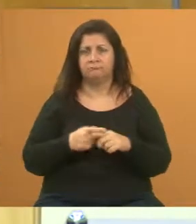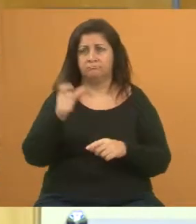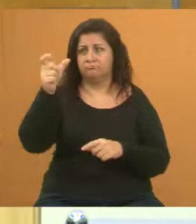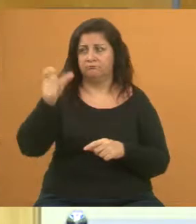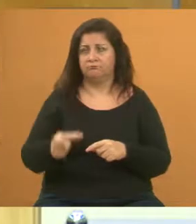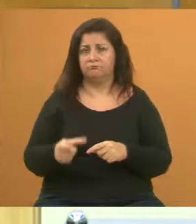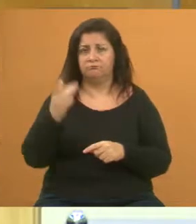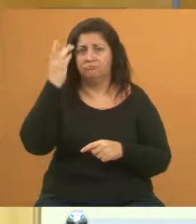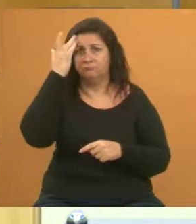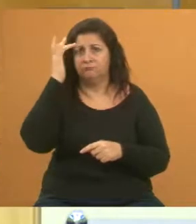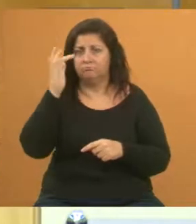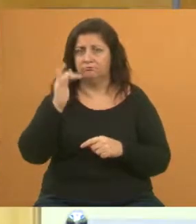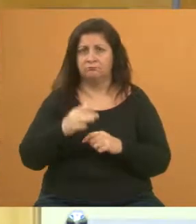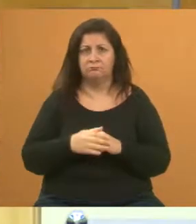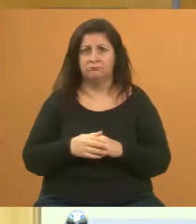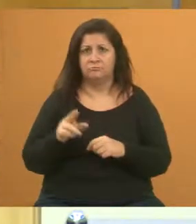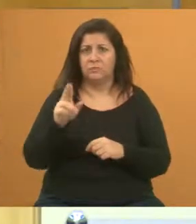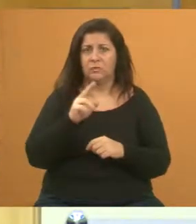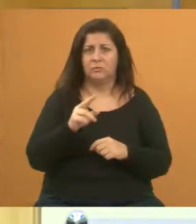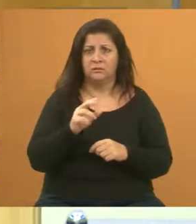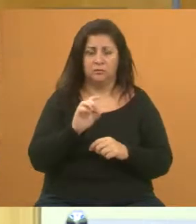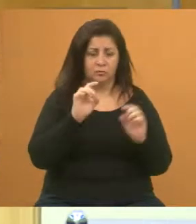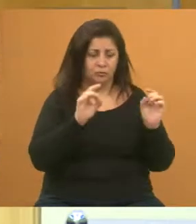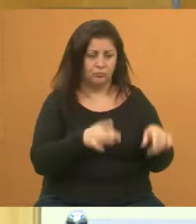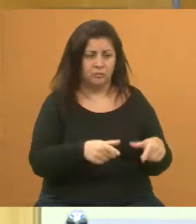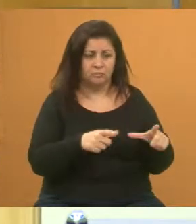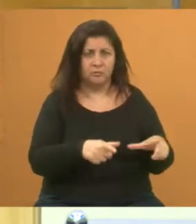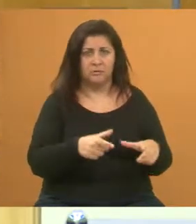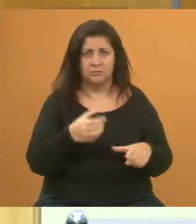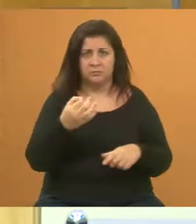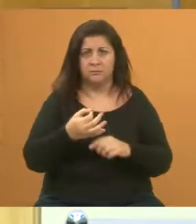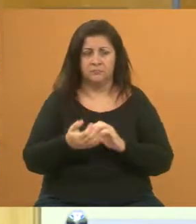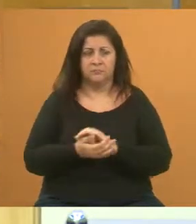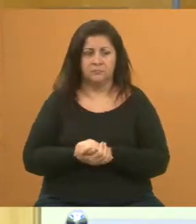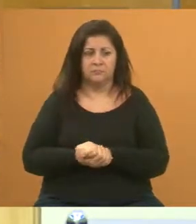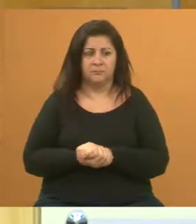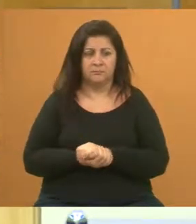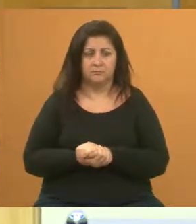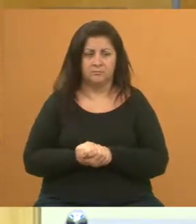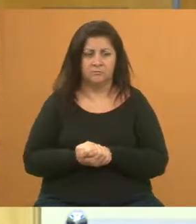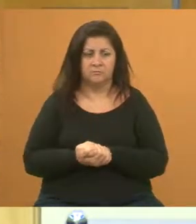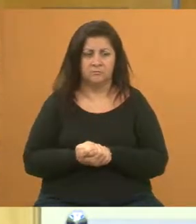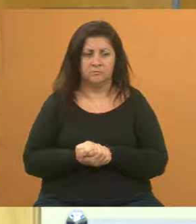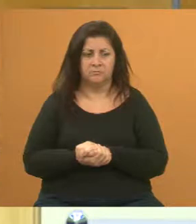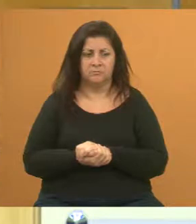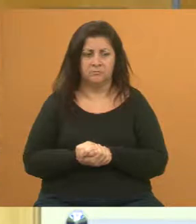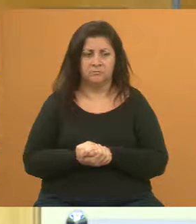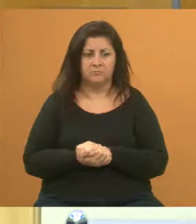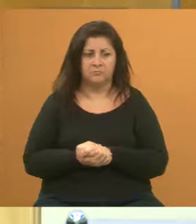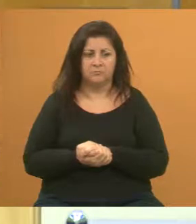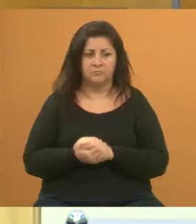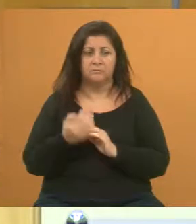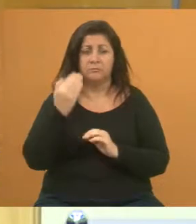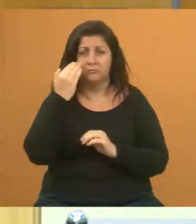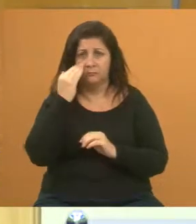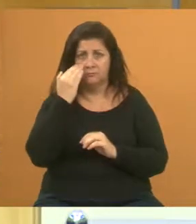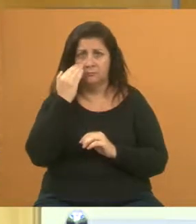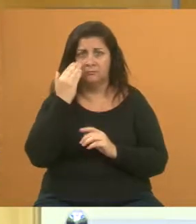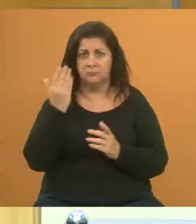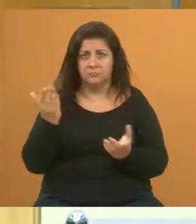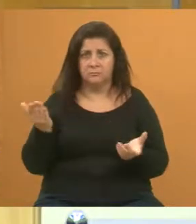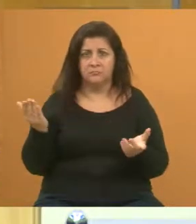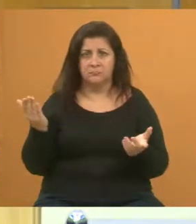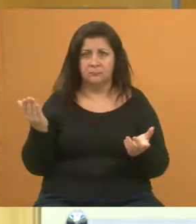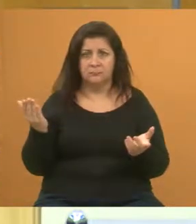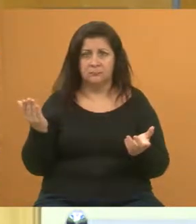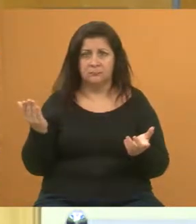sabe utilizar e jogar no lugar certo. Então, daí eu entendo